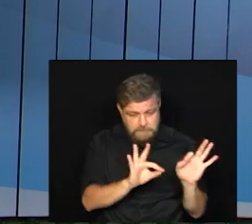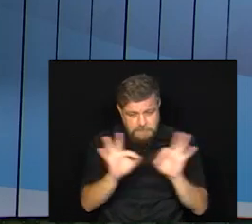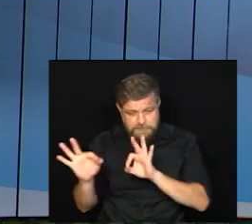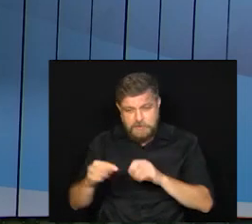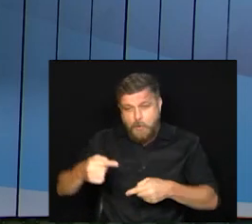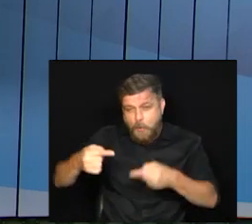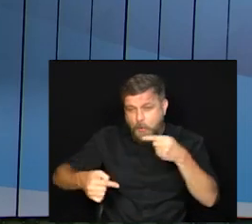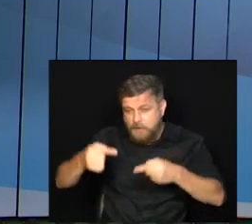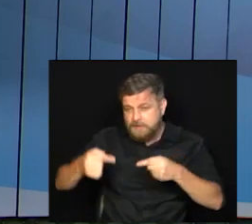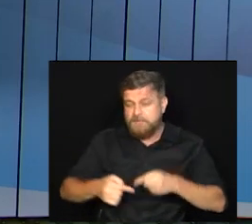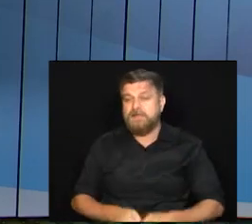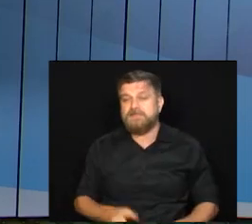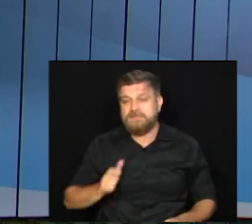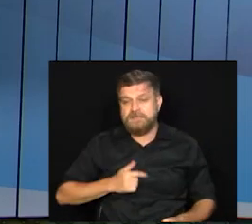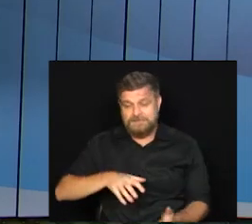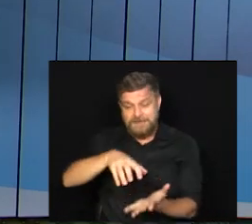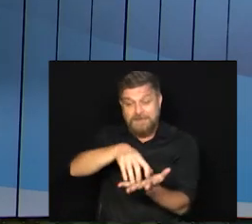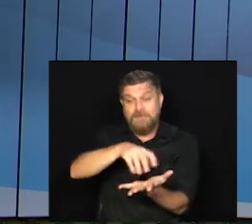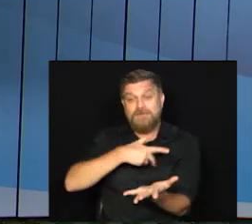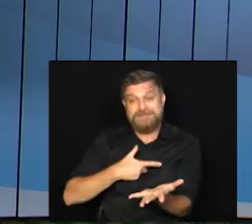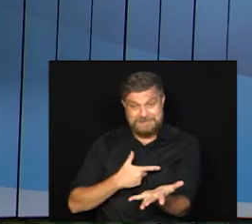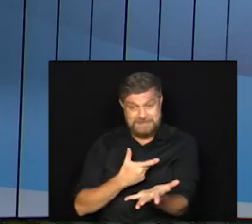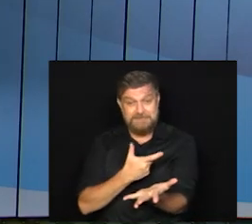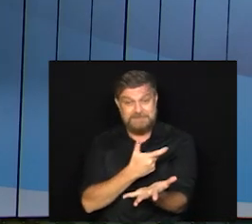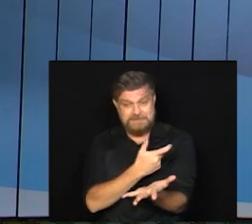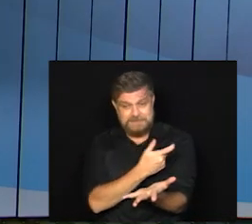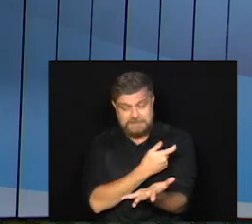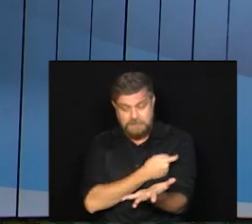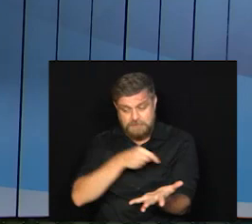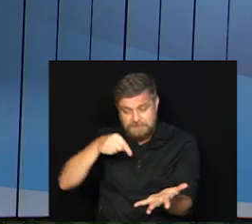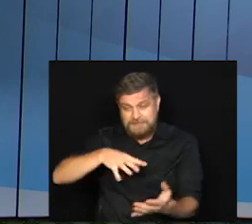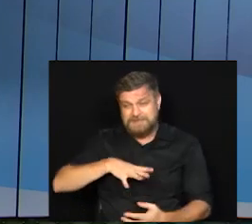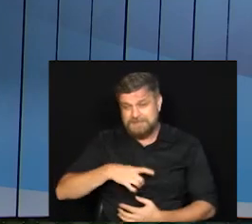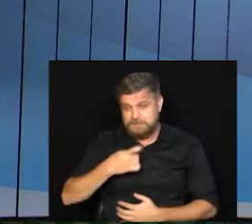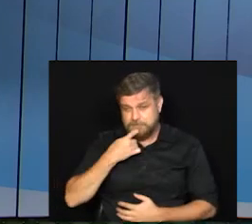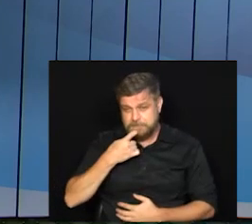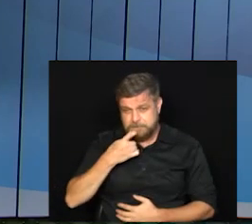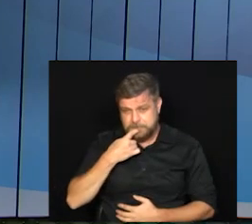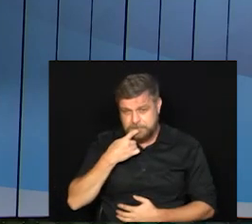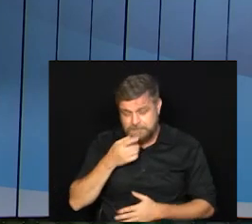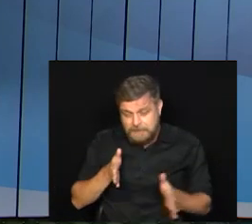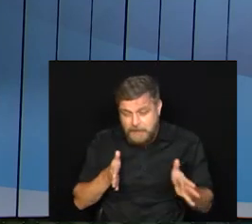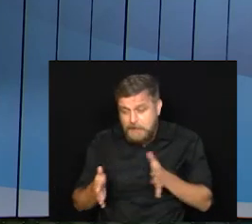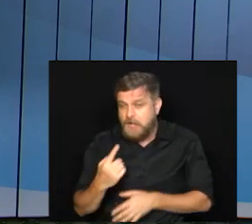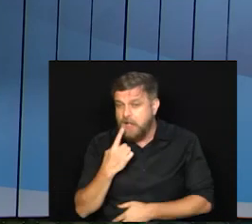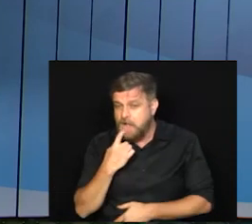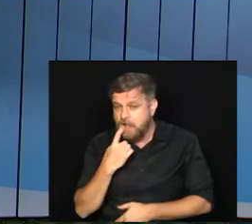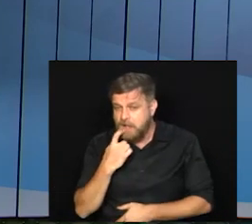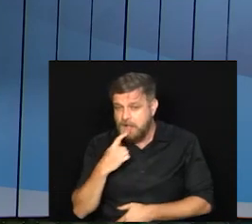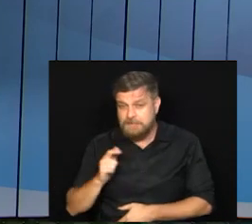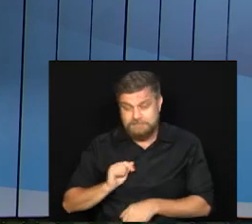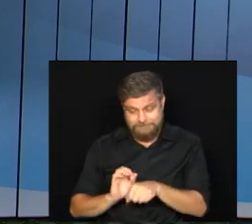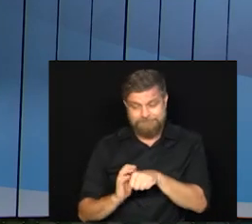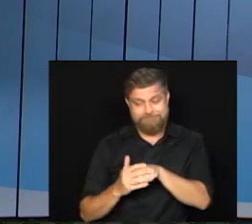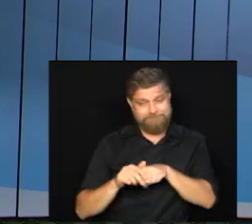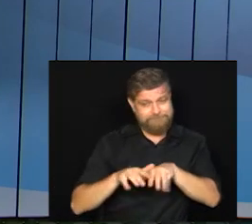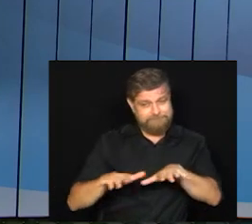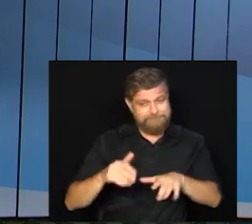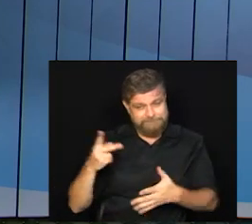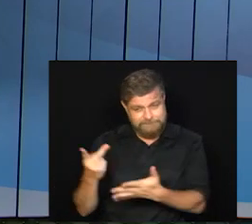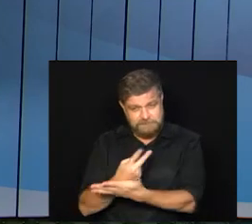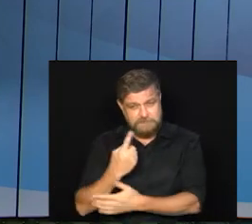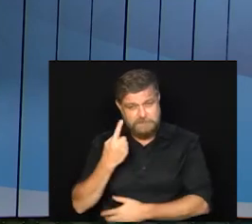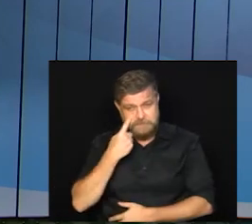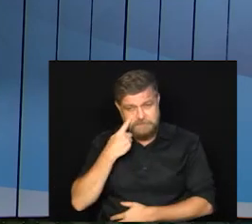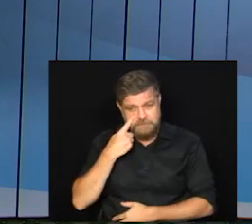debate sobre a situação dos centros de saúde aqui na nossa cidade nesta fase vermelha em relação à pandemia, confira